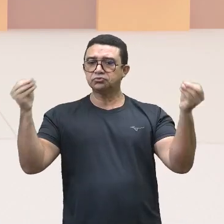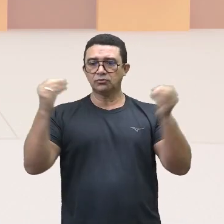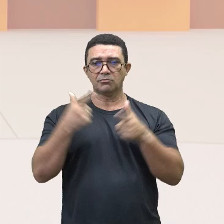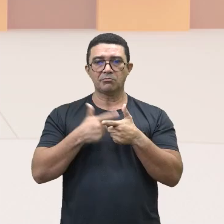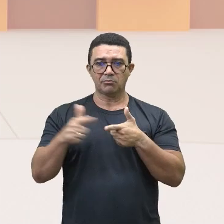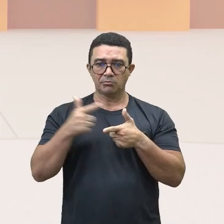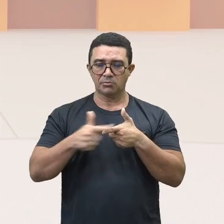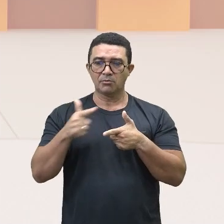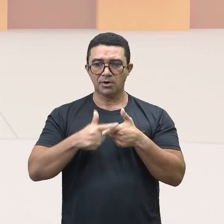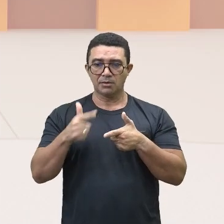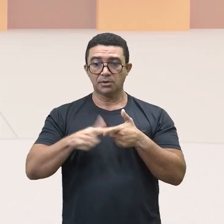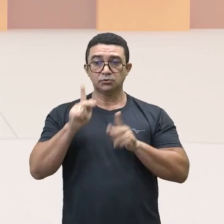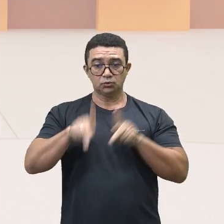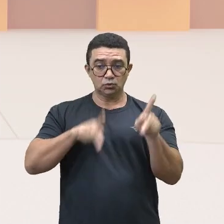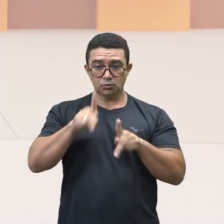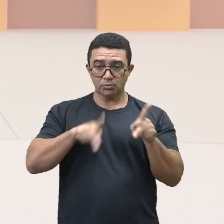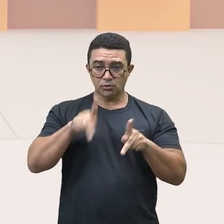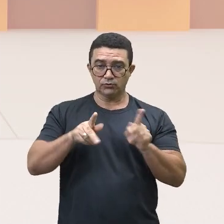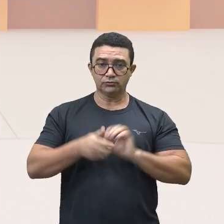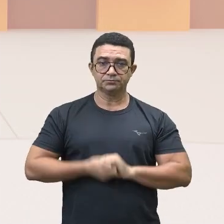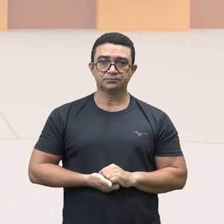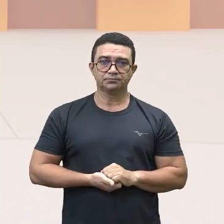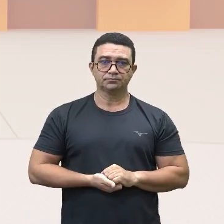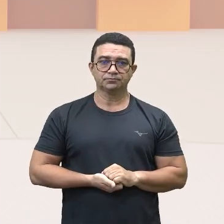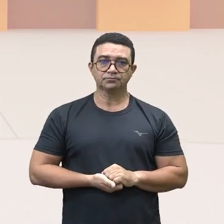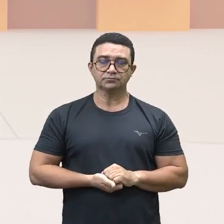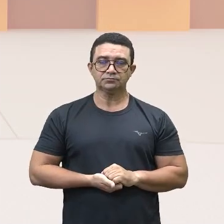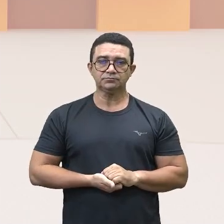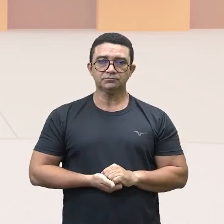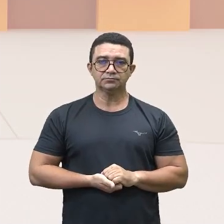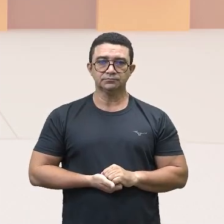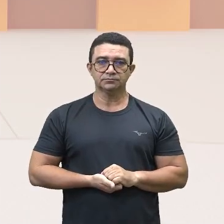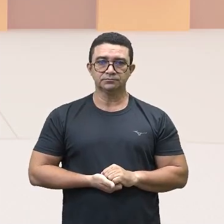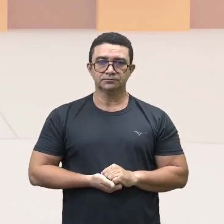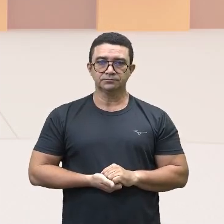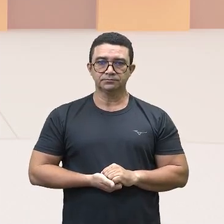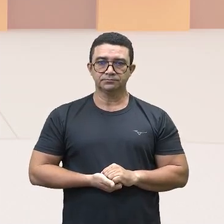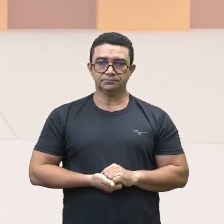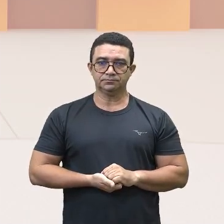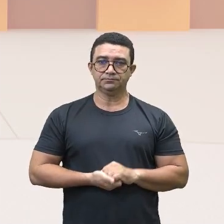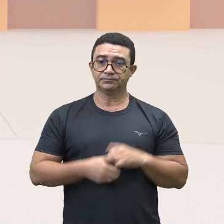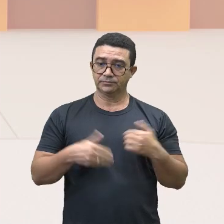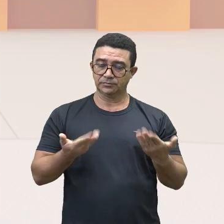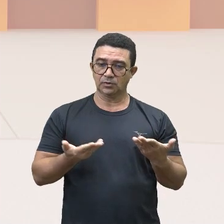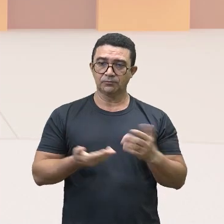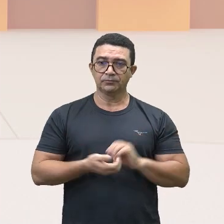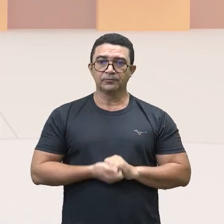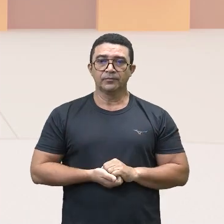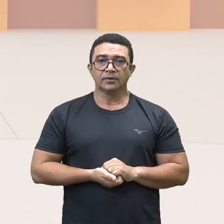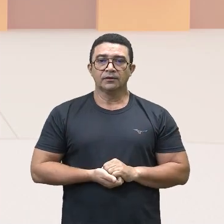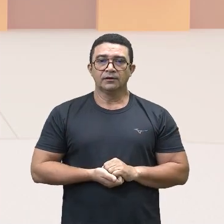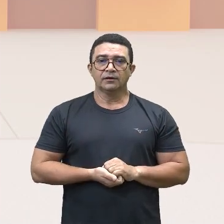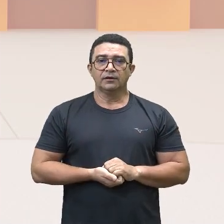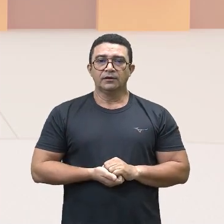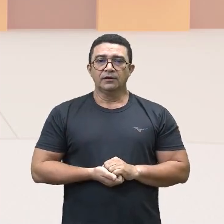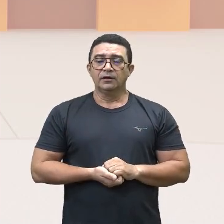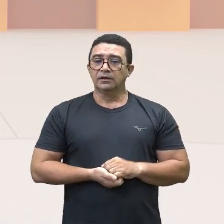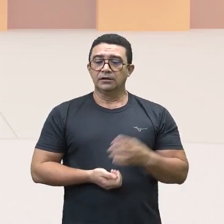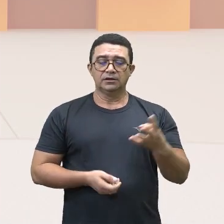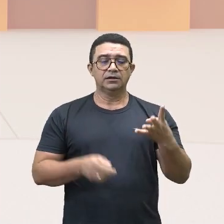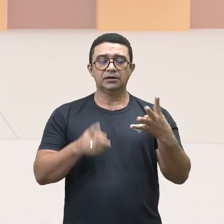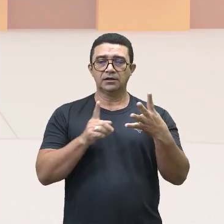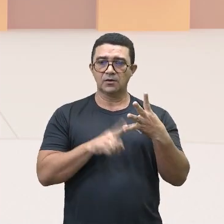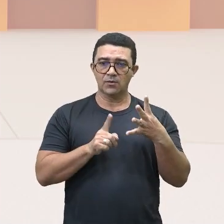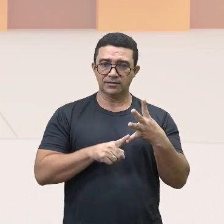vai ter que criar ali algo que vai resolver aquela questão que foi demandada, né? Quarto,